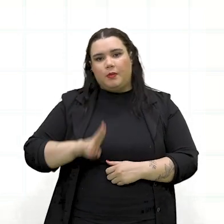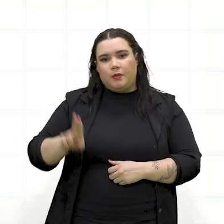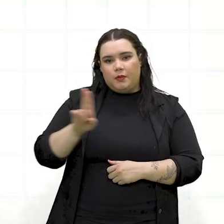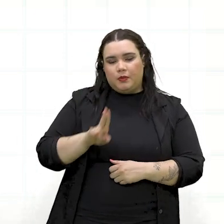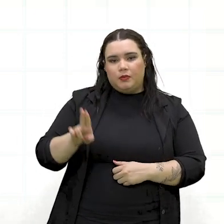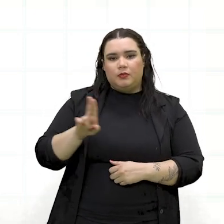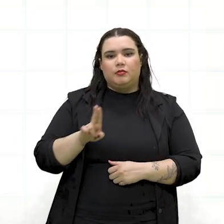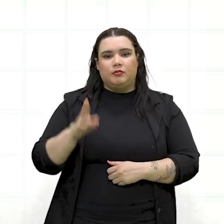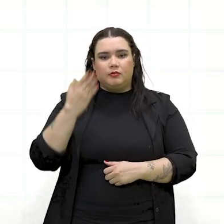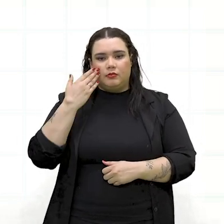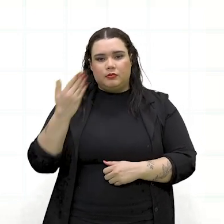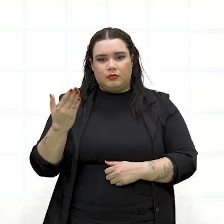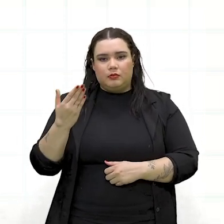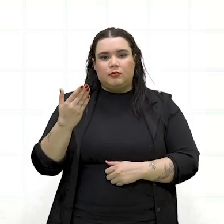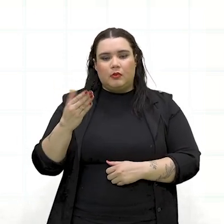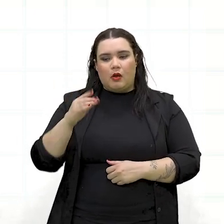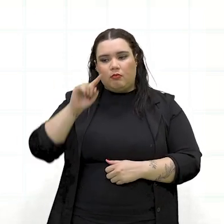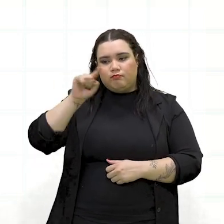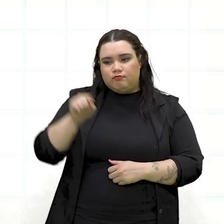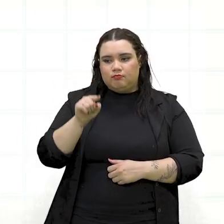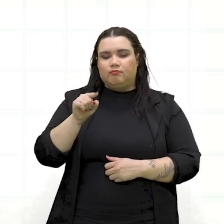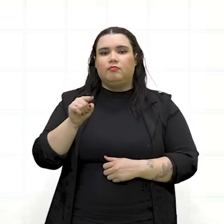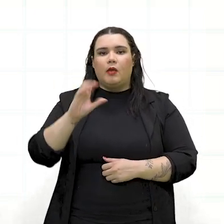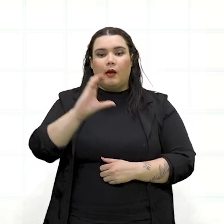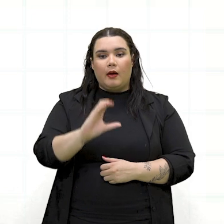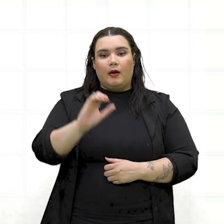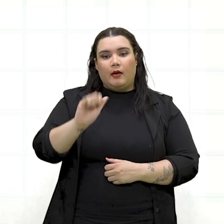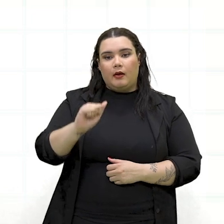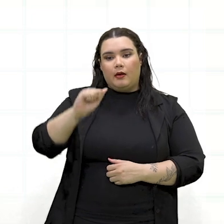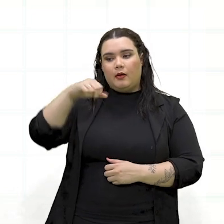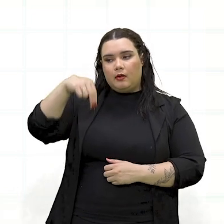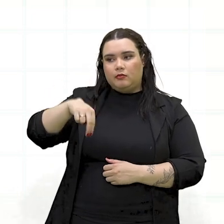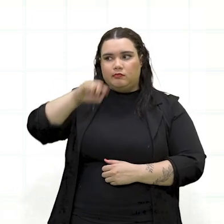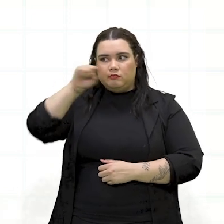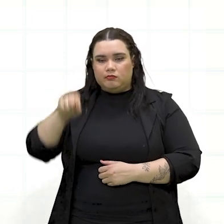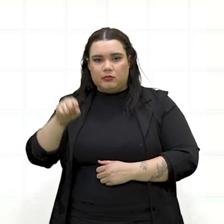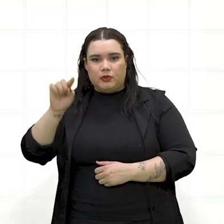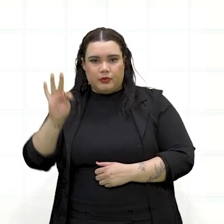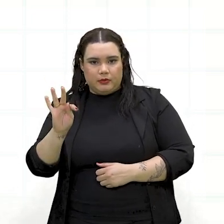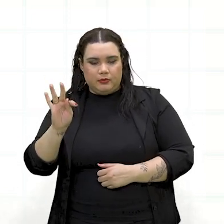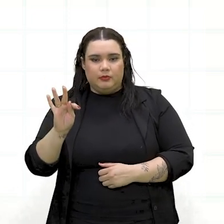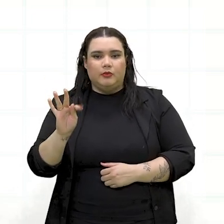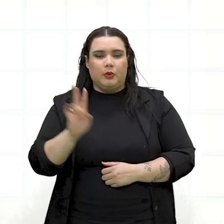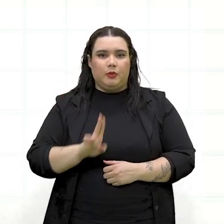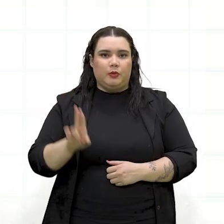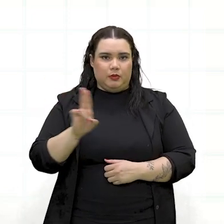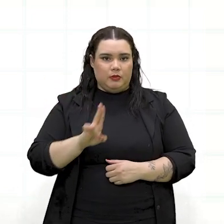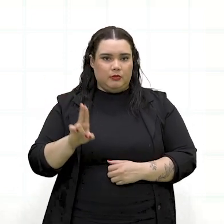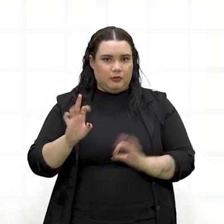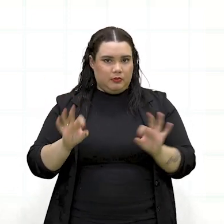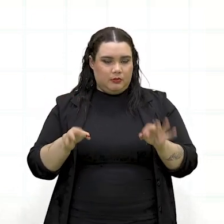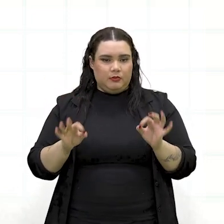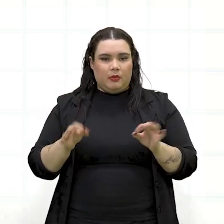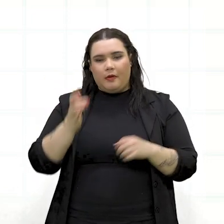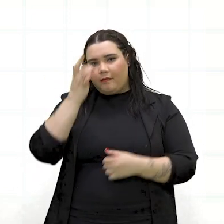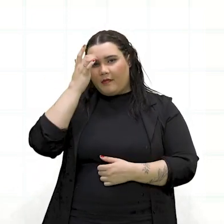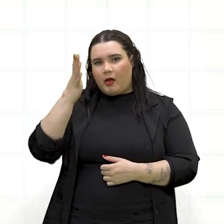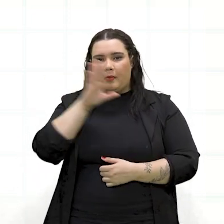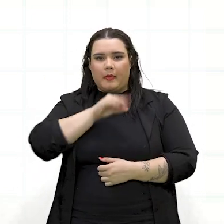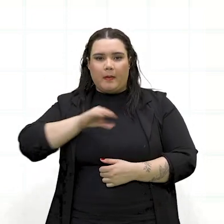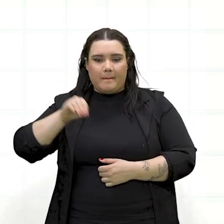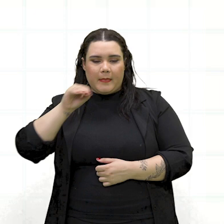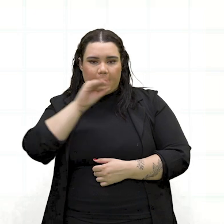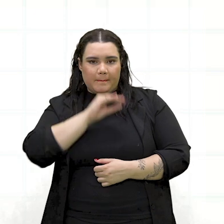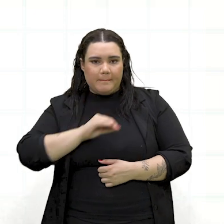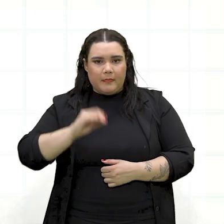aqui o apóstrofo, tá? Para fazer essa junção entre duas palavras. E aí, ela fica menor e mais fácil de ser